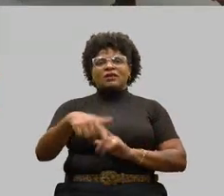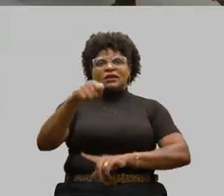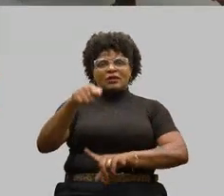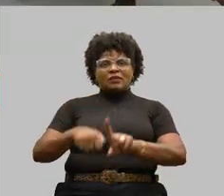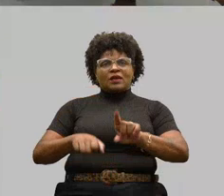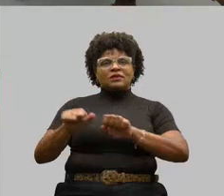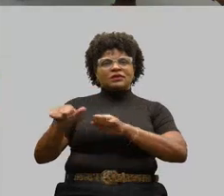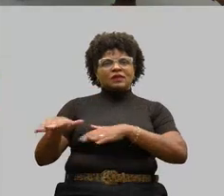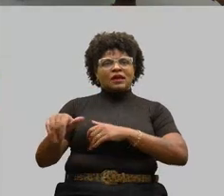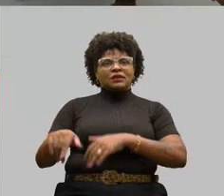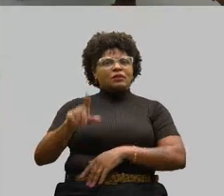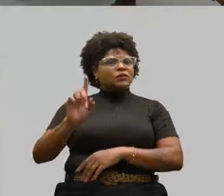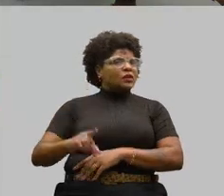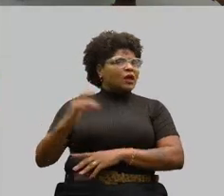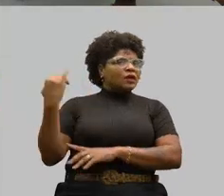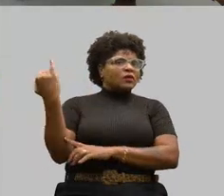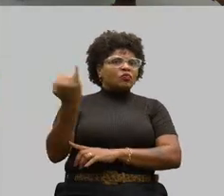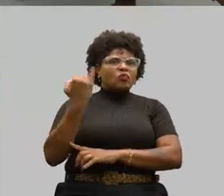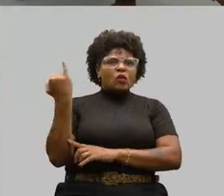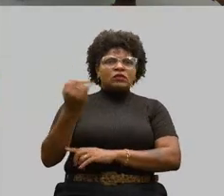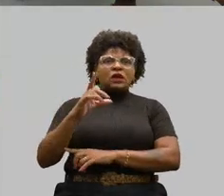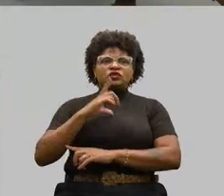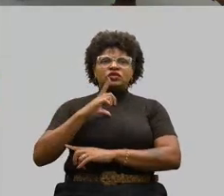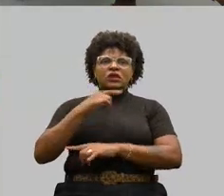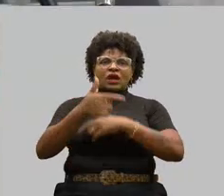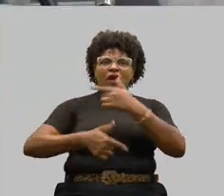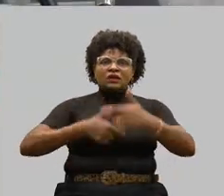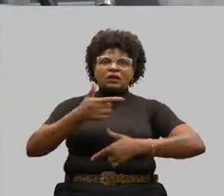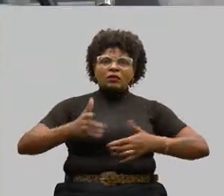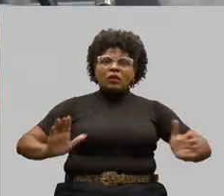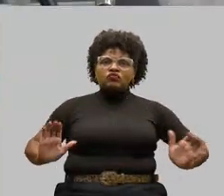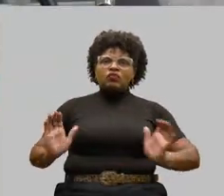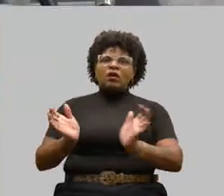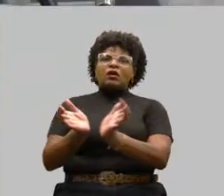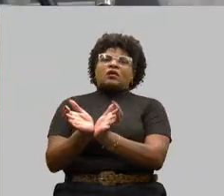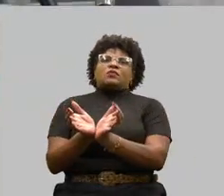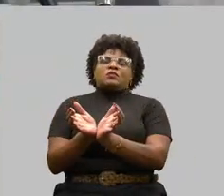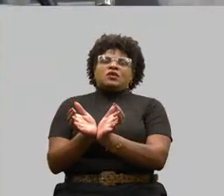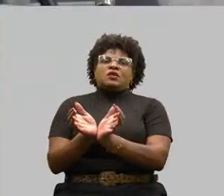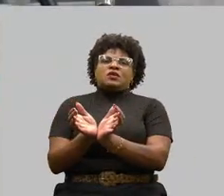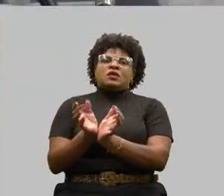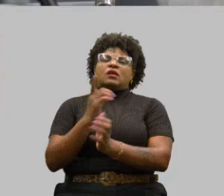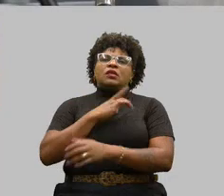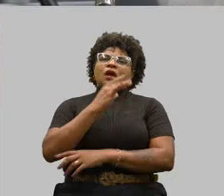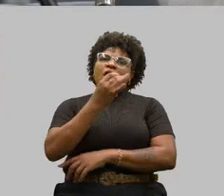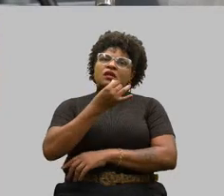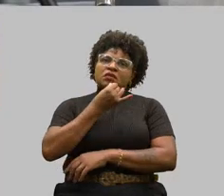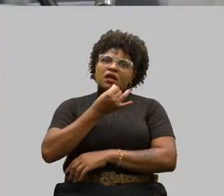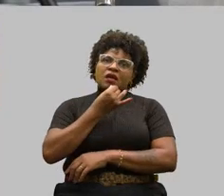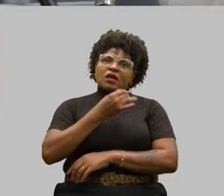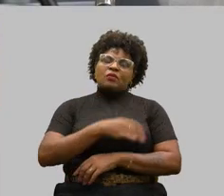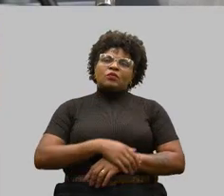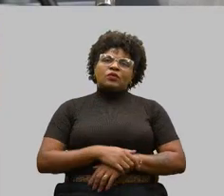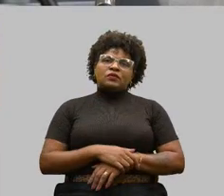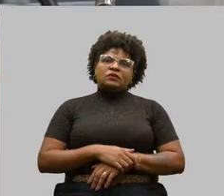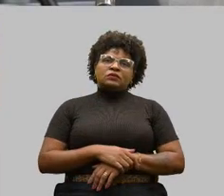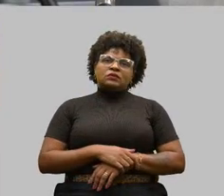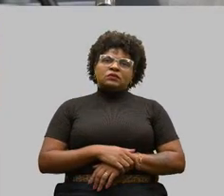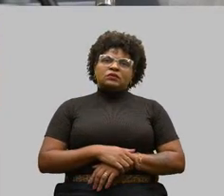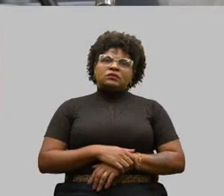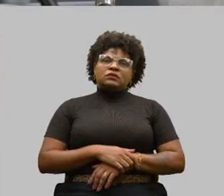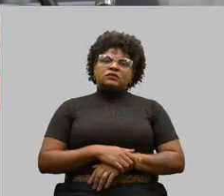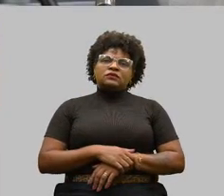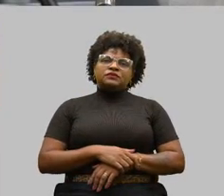esse trabalho de rede como que é importante que a gente tenha esses exemplos né a se